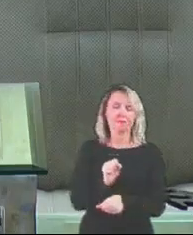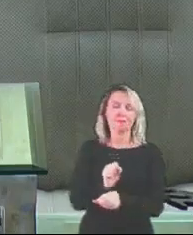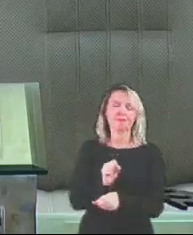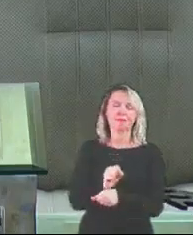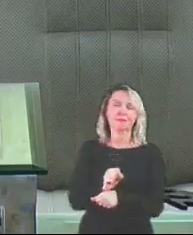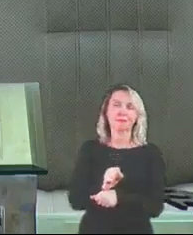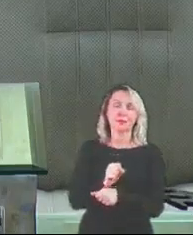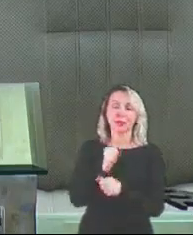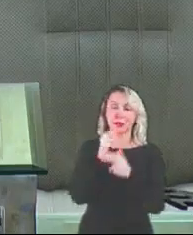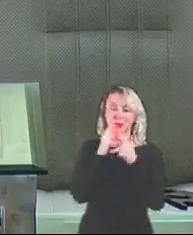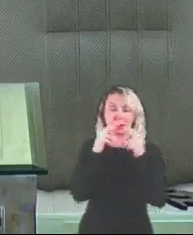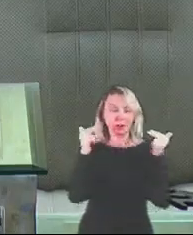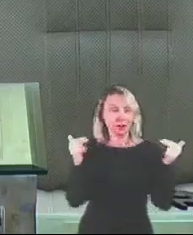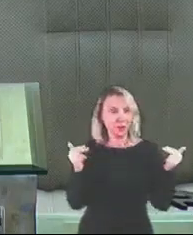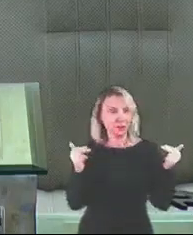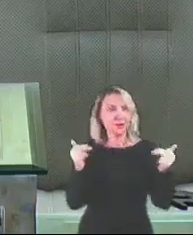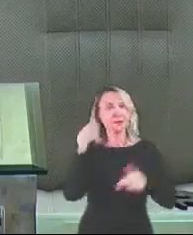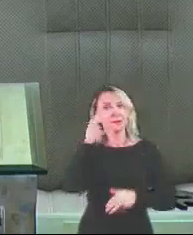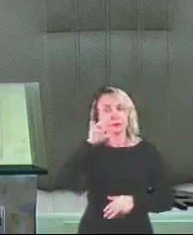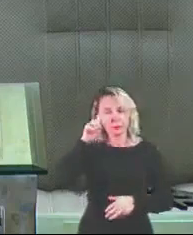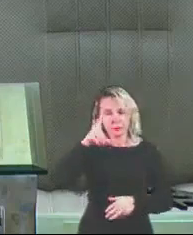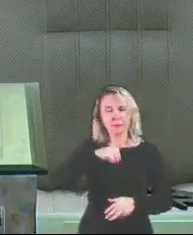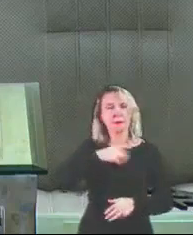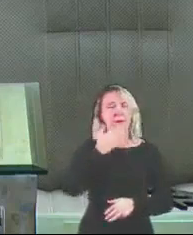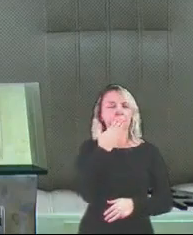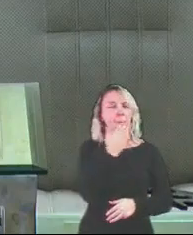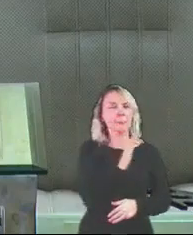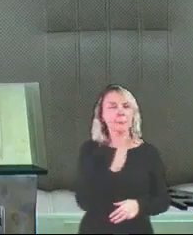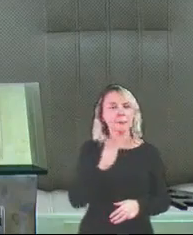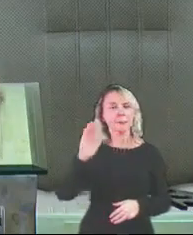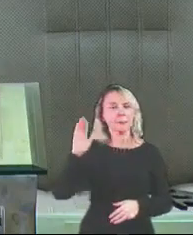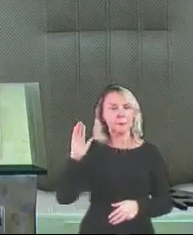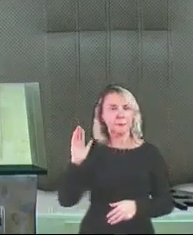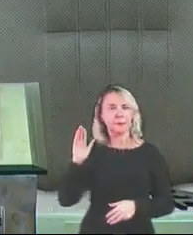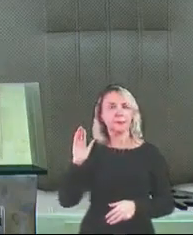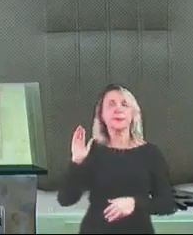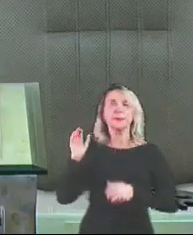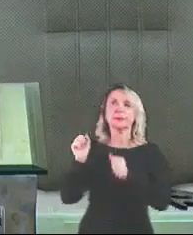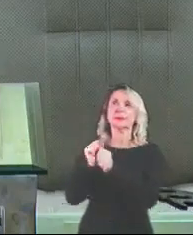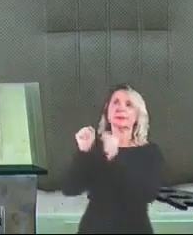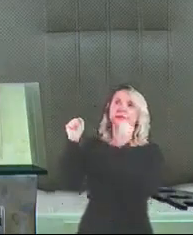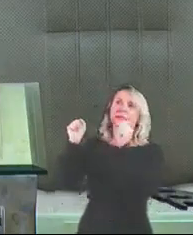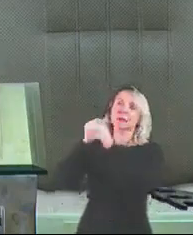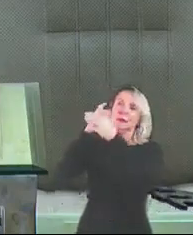promessa para entregar nas mãos do seu povo. Glórias a Jesus.